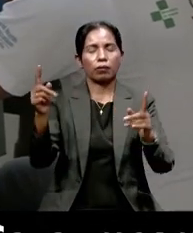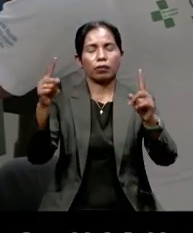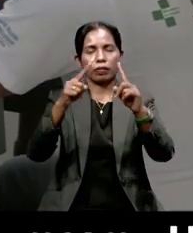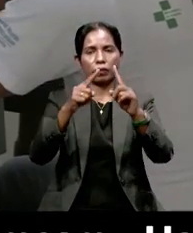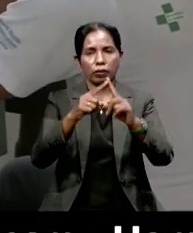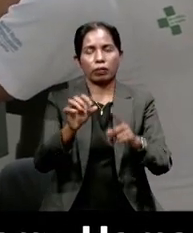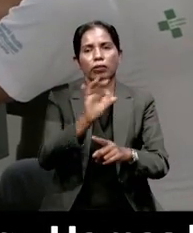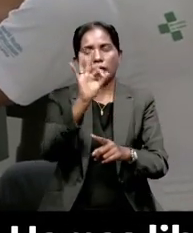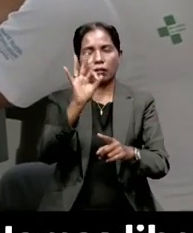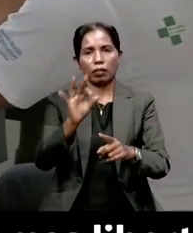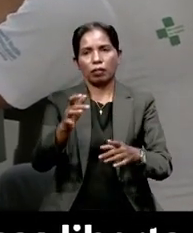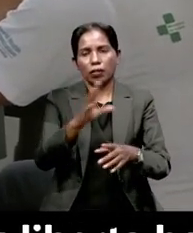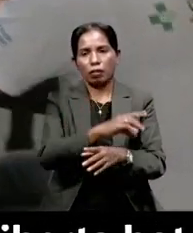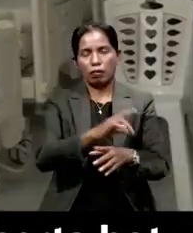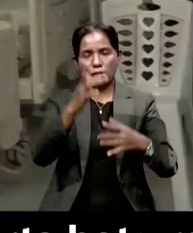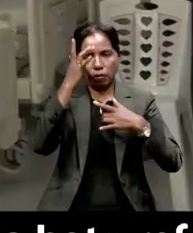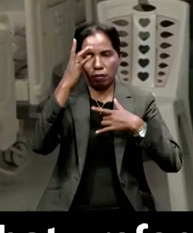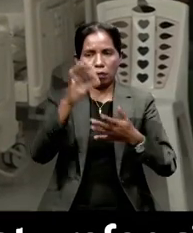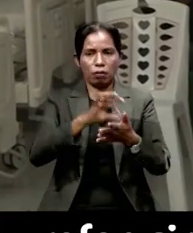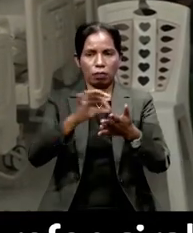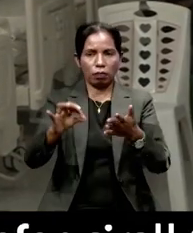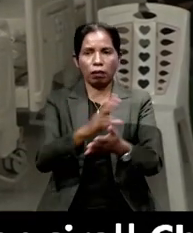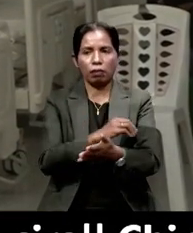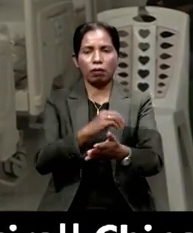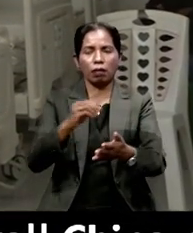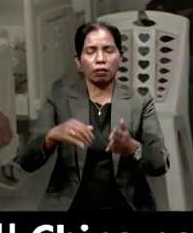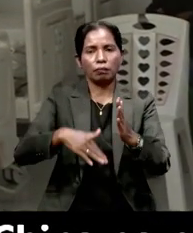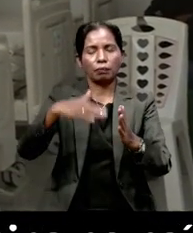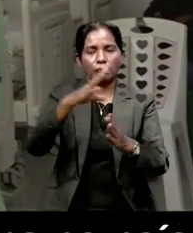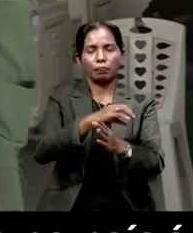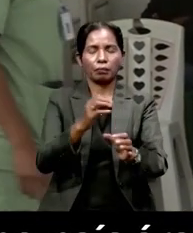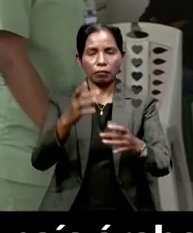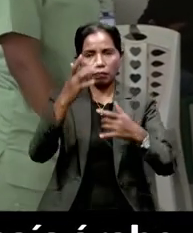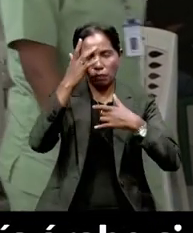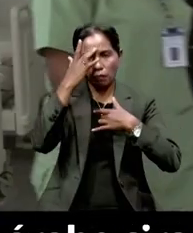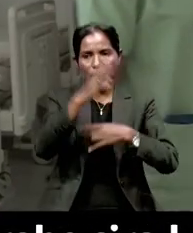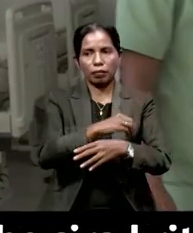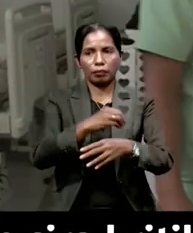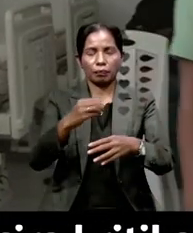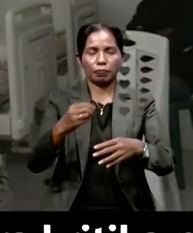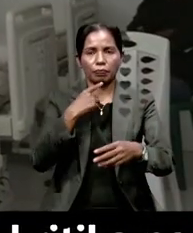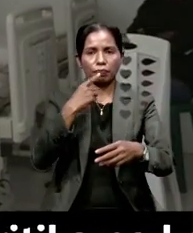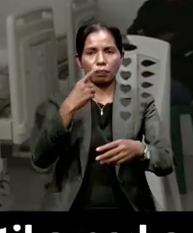Tu irdados moras na Bema Cresisto As e a Centro Saúde refere, mas moras infecção